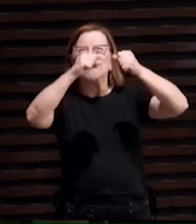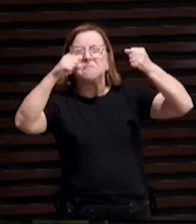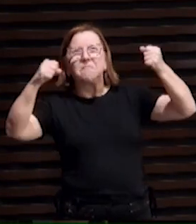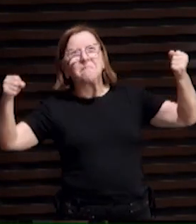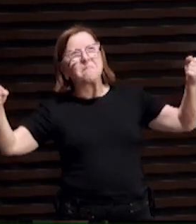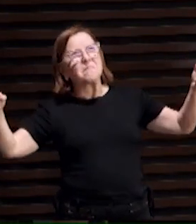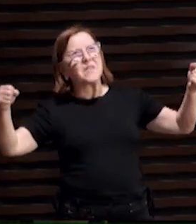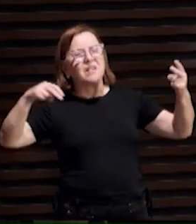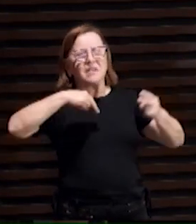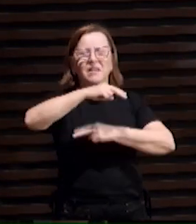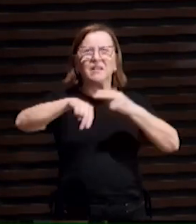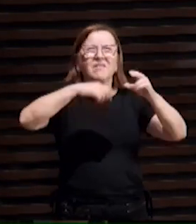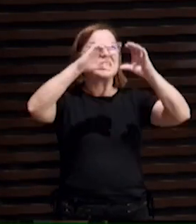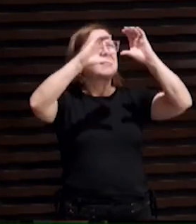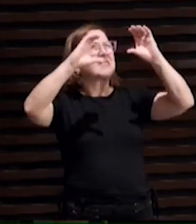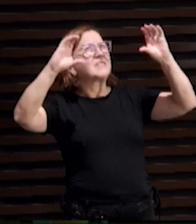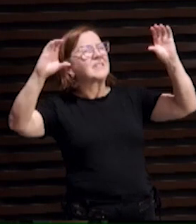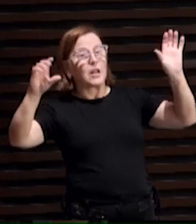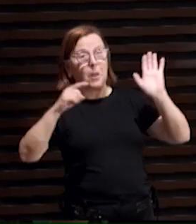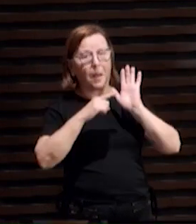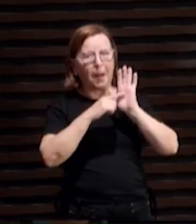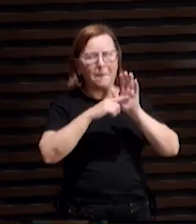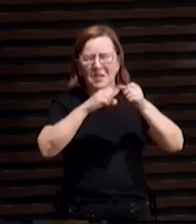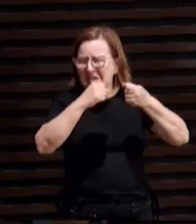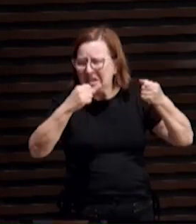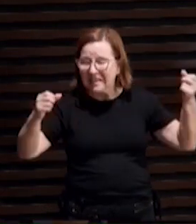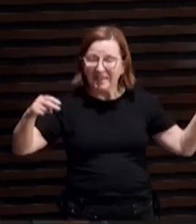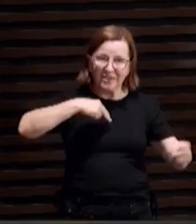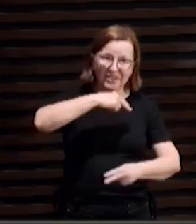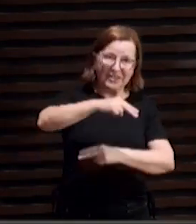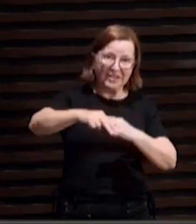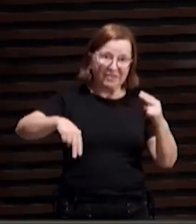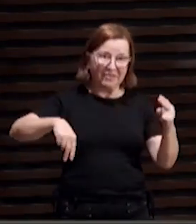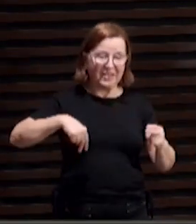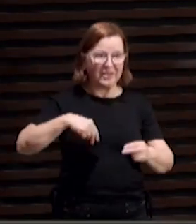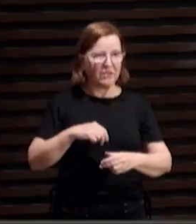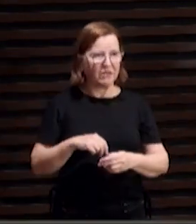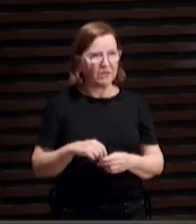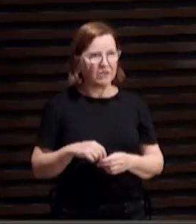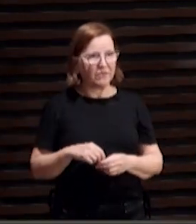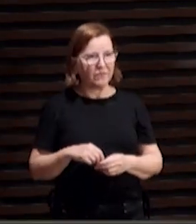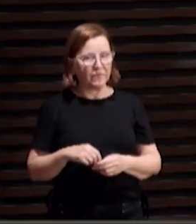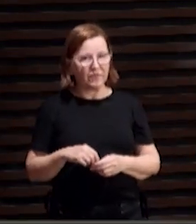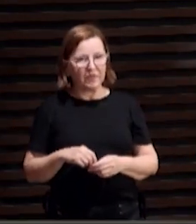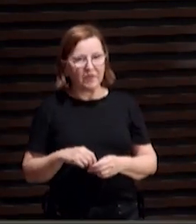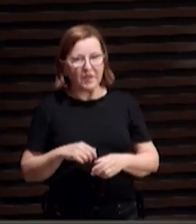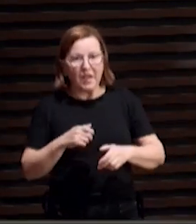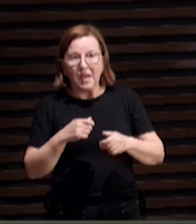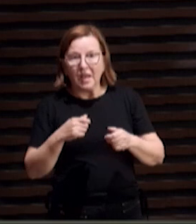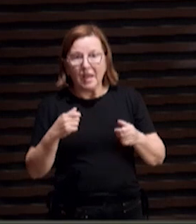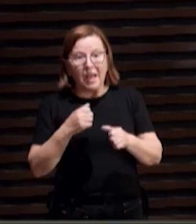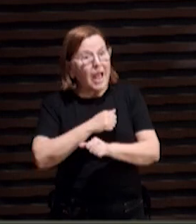para mostrar a grandeza do universo que não cabe na nossa cabeça,